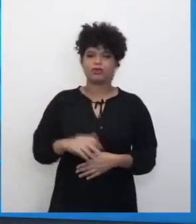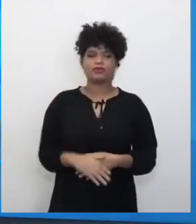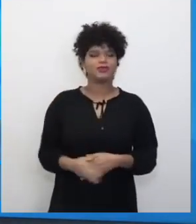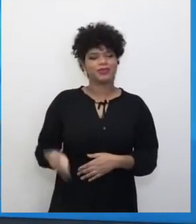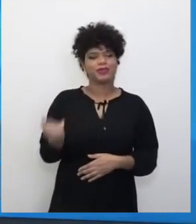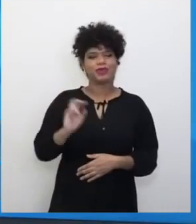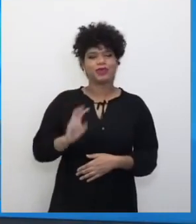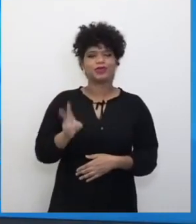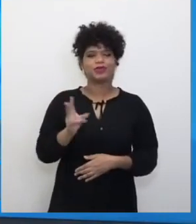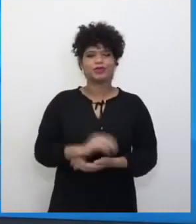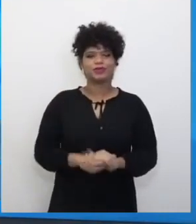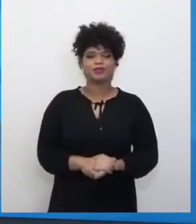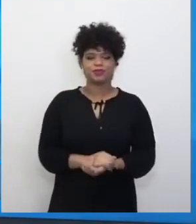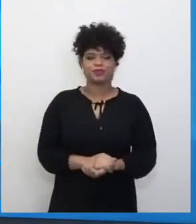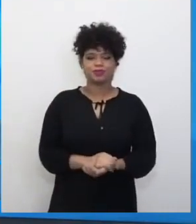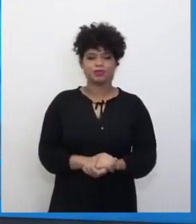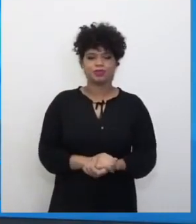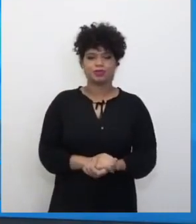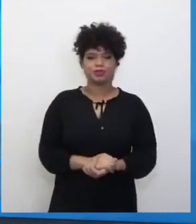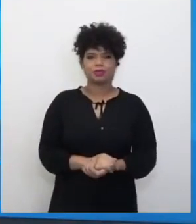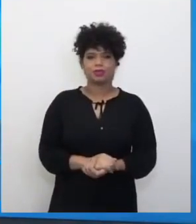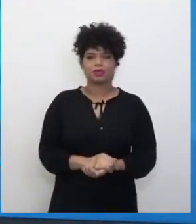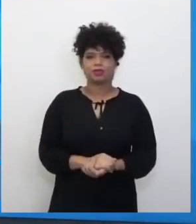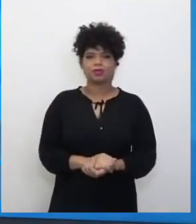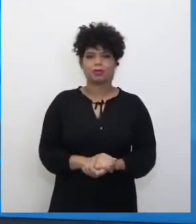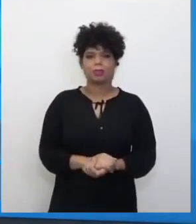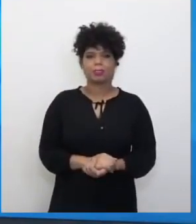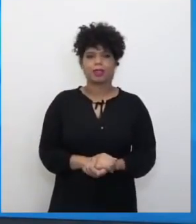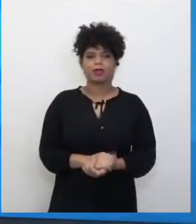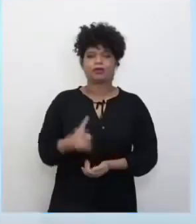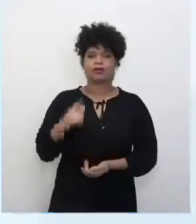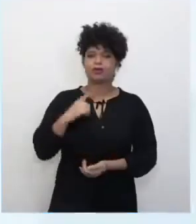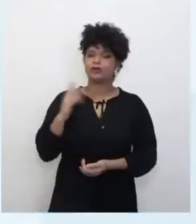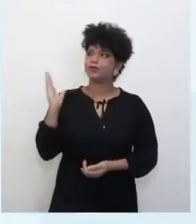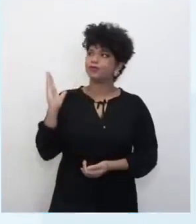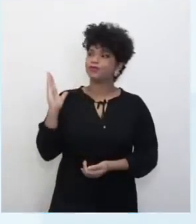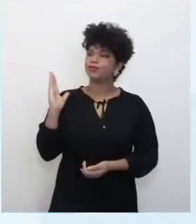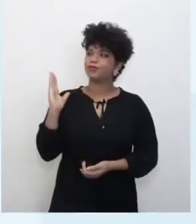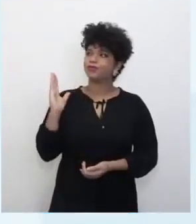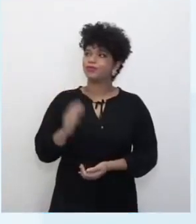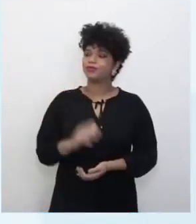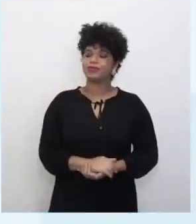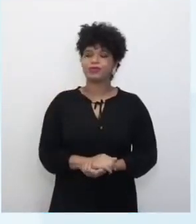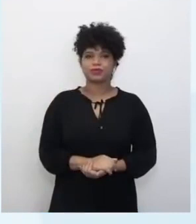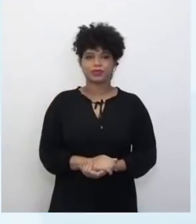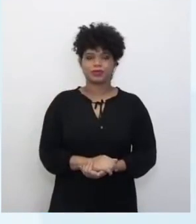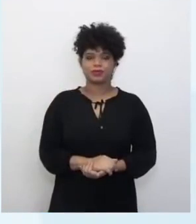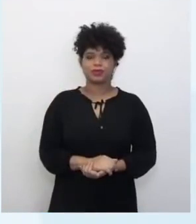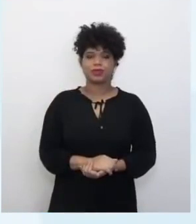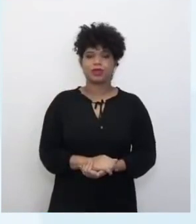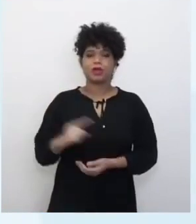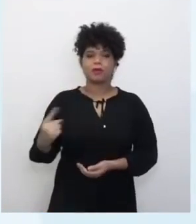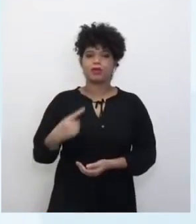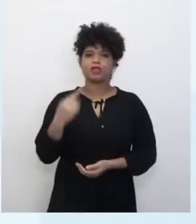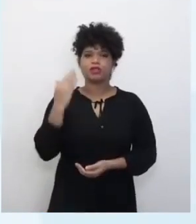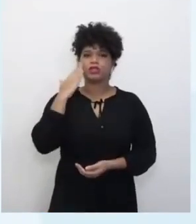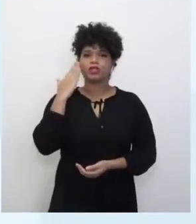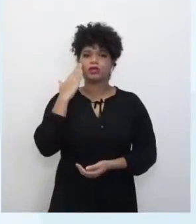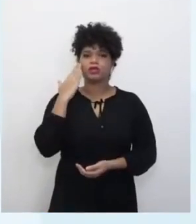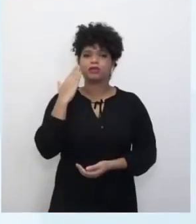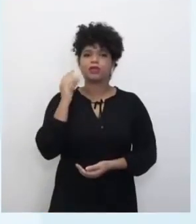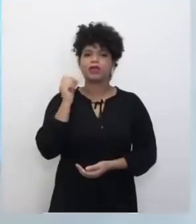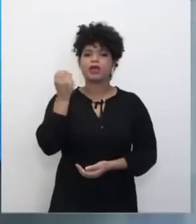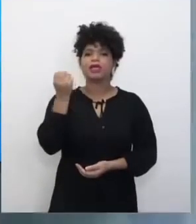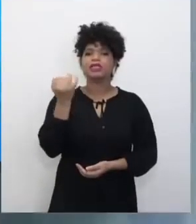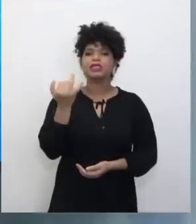continuando, então. Construindo repertório. Está na tela para vocês, olha só. Quando a gente fala de repertório, pode voltar em mim agora, que eu